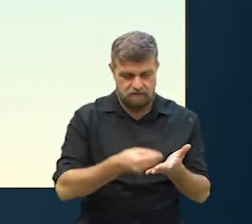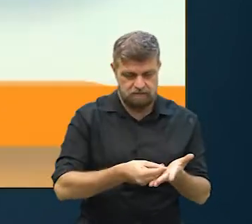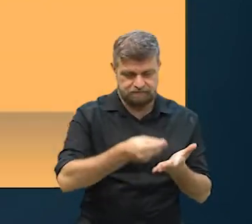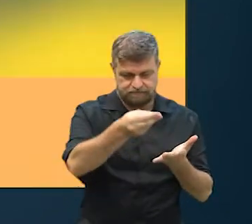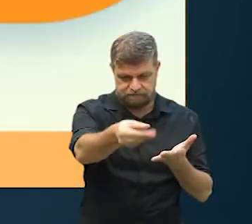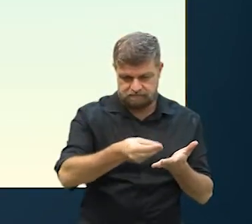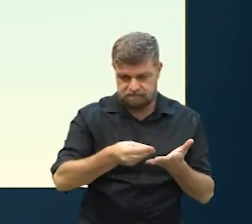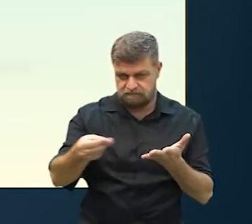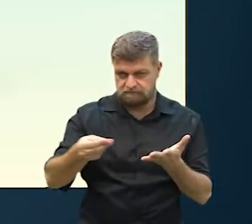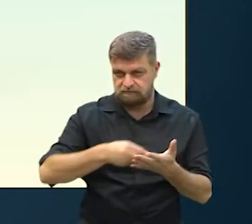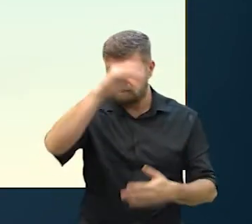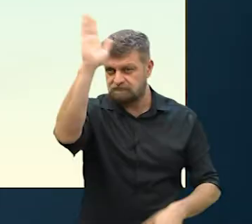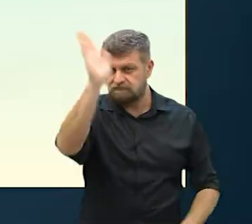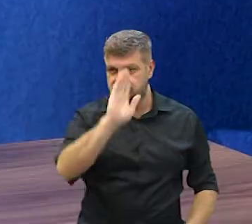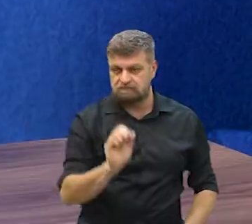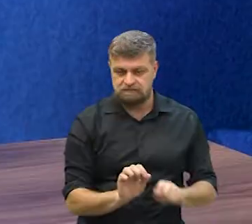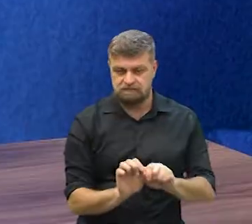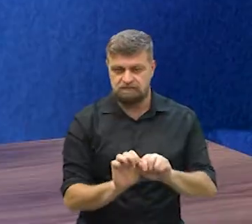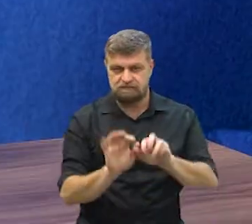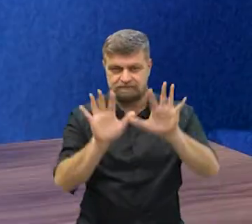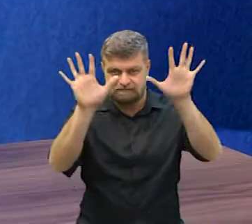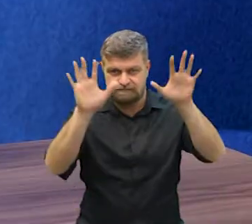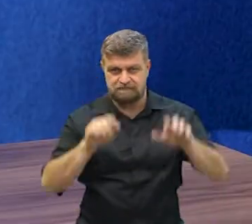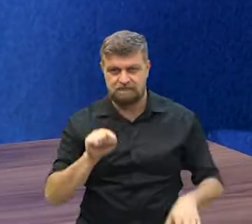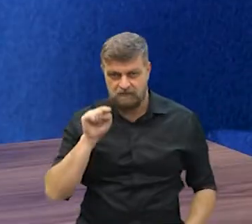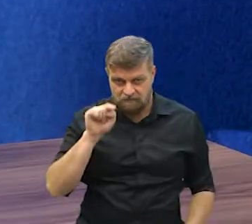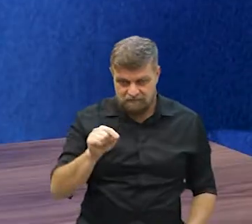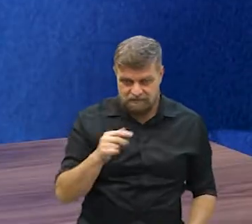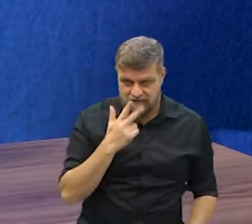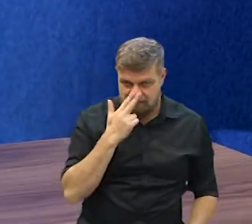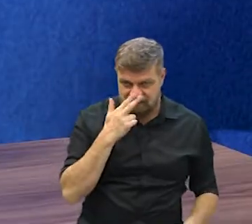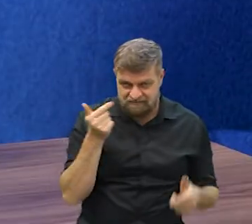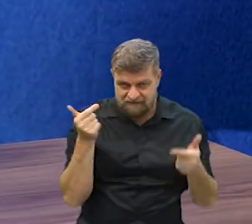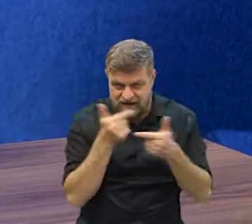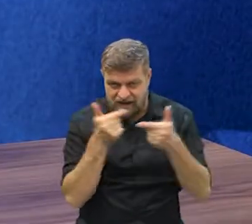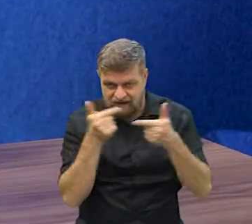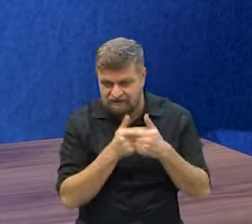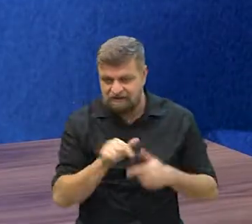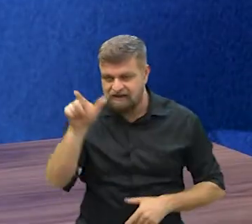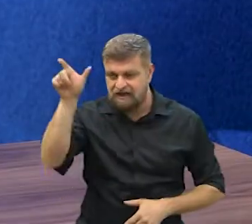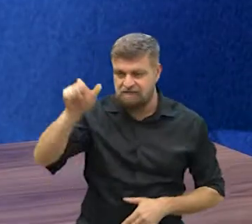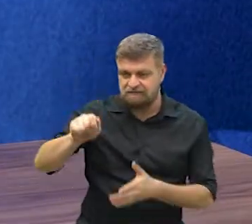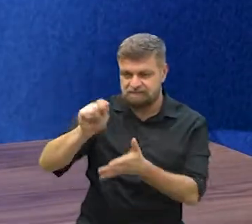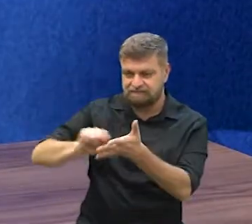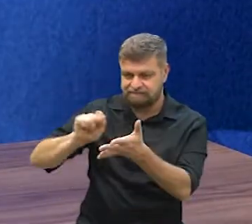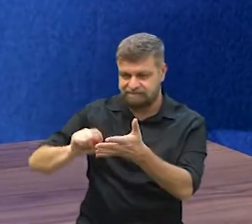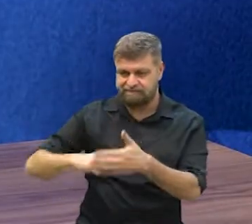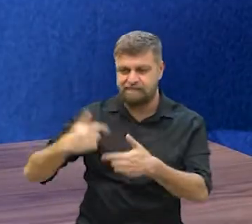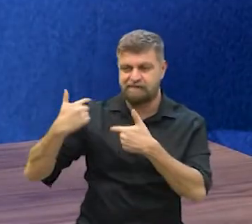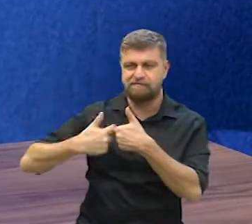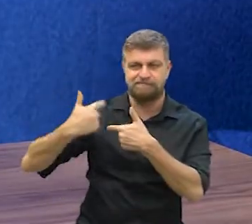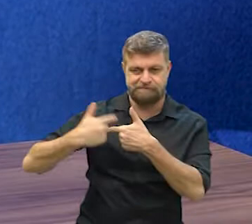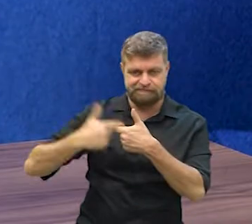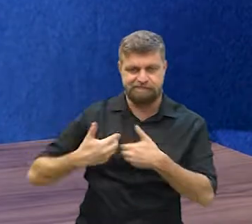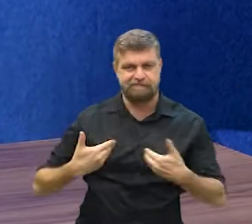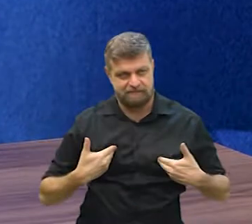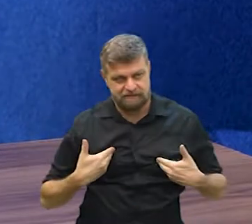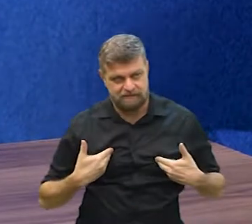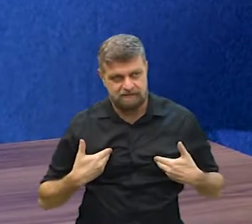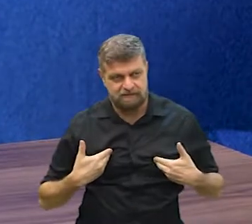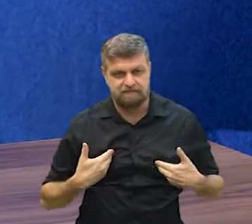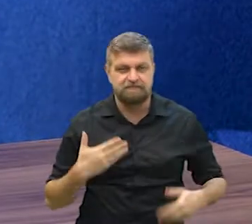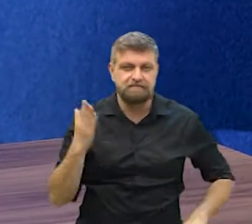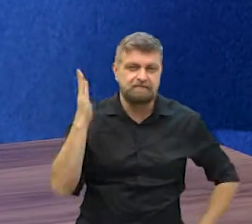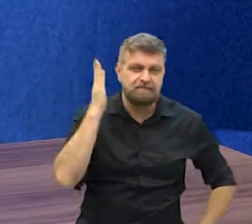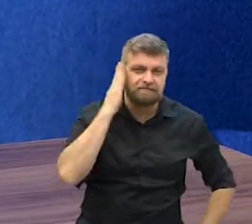contêineres por todo o Brasil afora. Guilherme, eu sei que você vai rir, e o pessoal da redação já riu de mim e de outras pessoas,